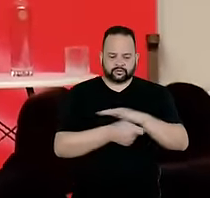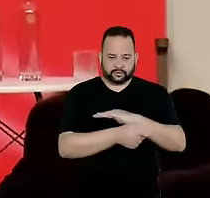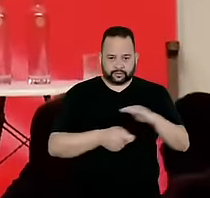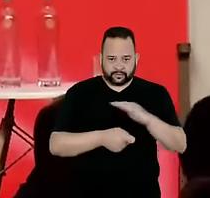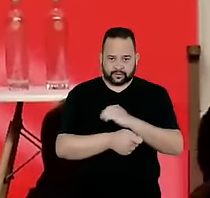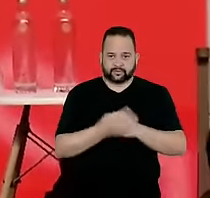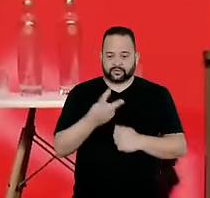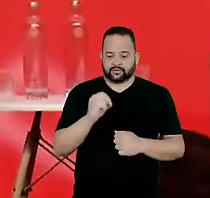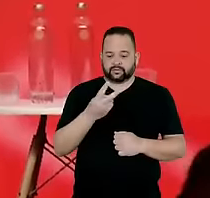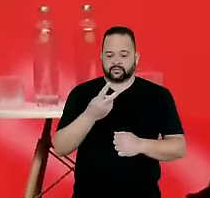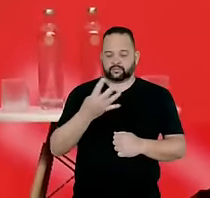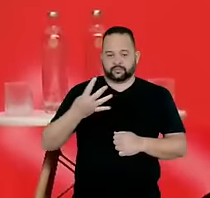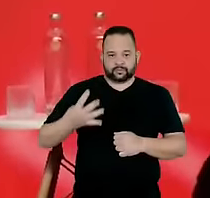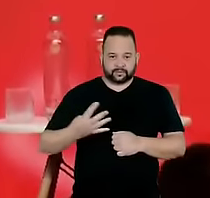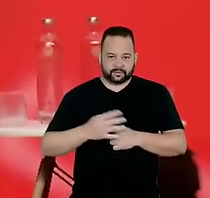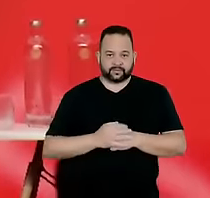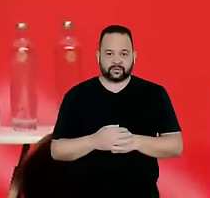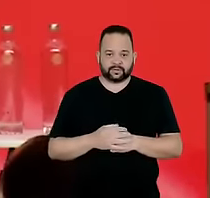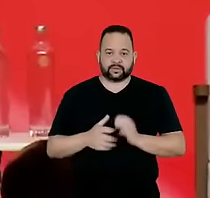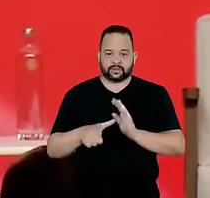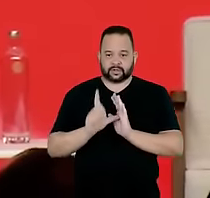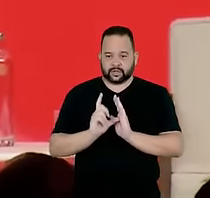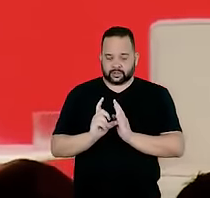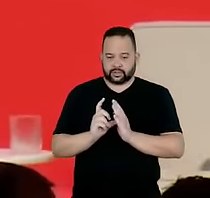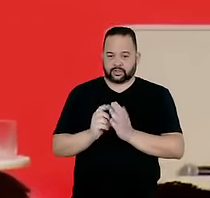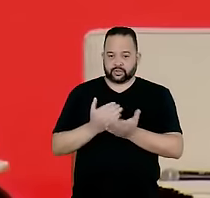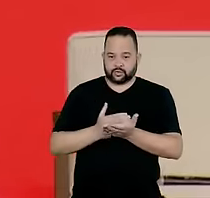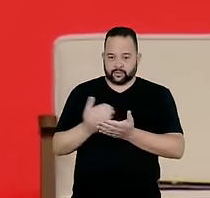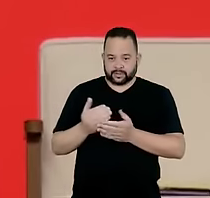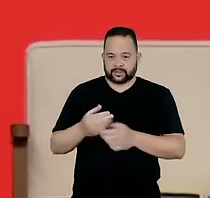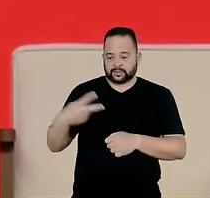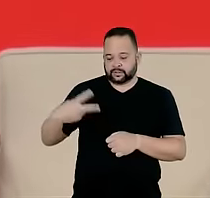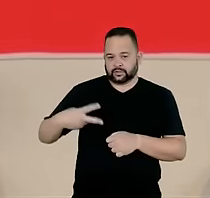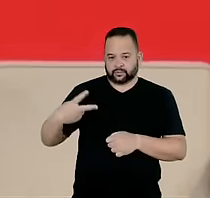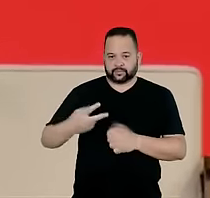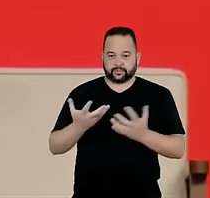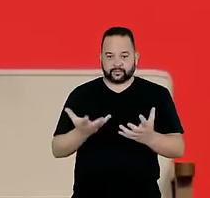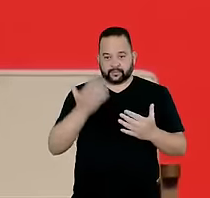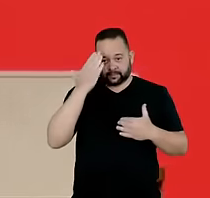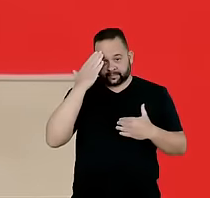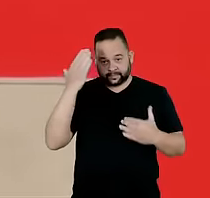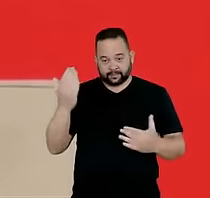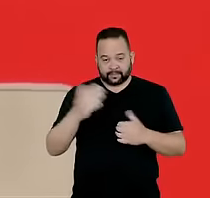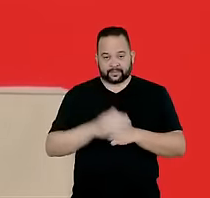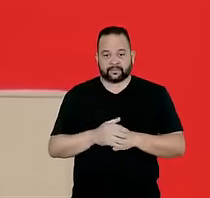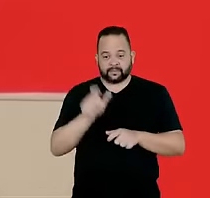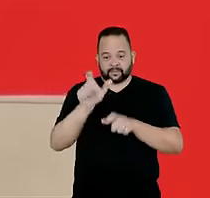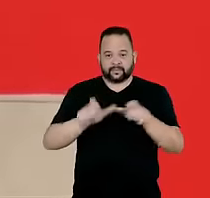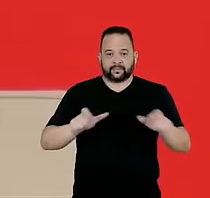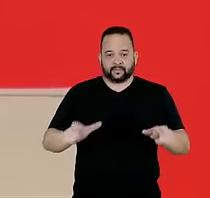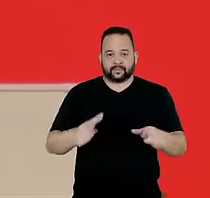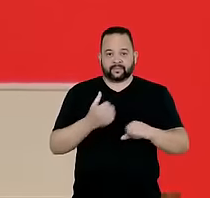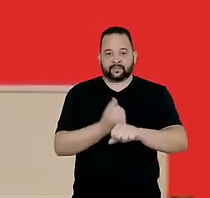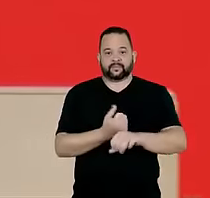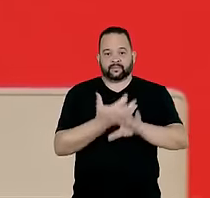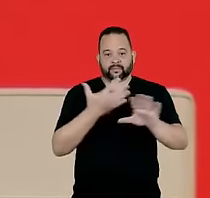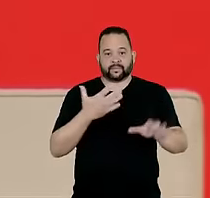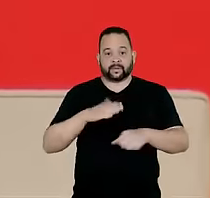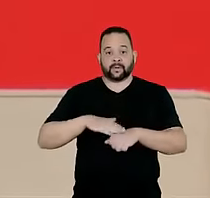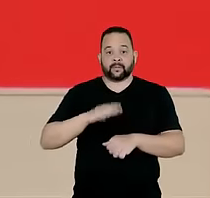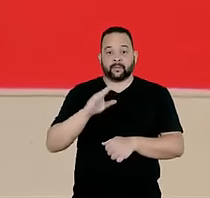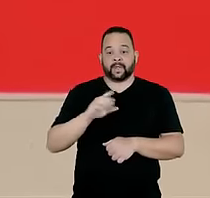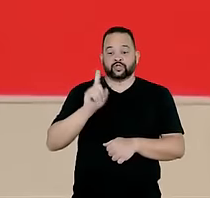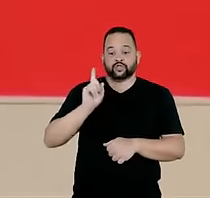começar esse segundo bloco eu queria agradecer a nossa audiência no YouTube alcançamos mais de 1000 pessoas